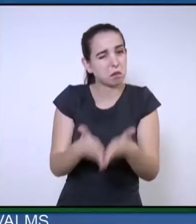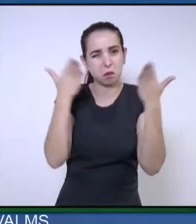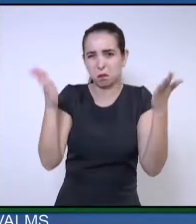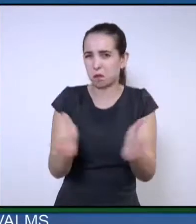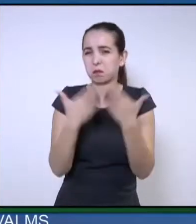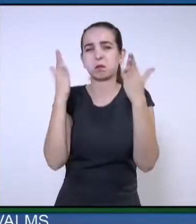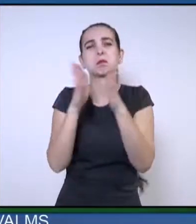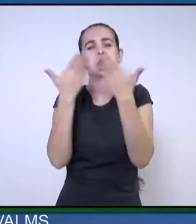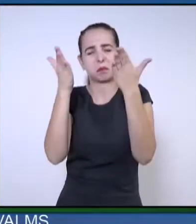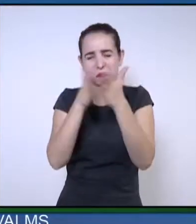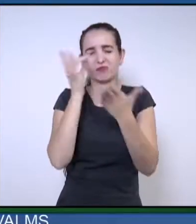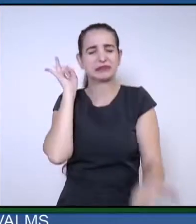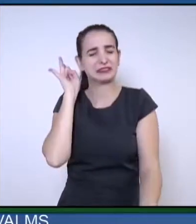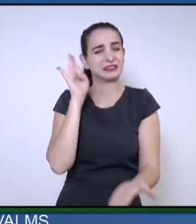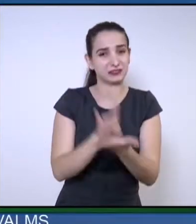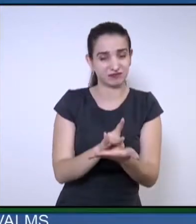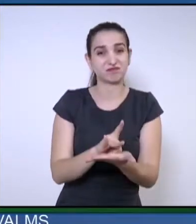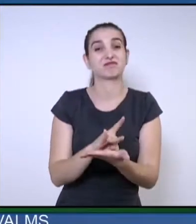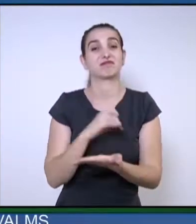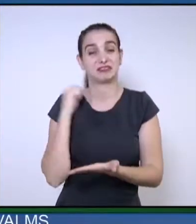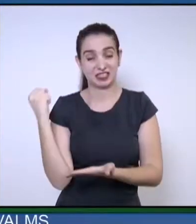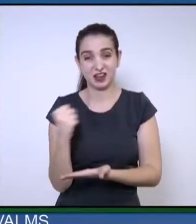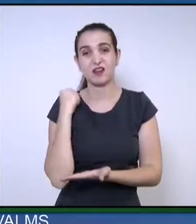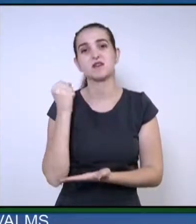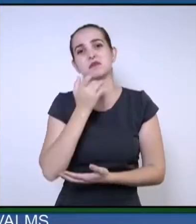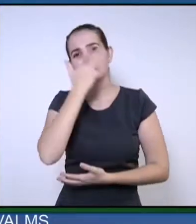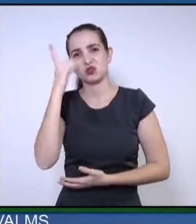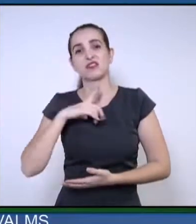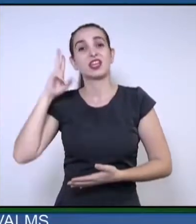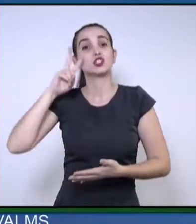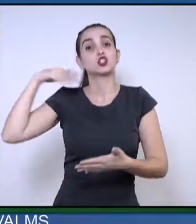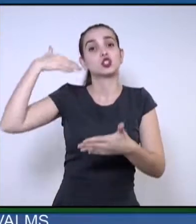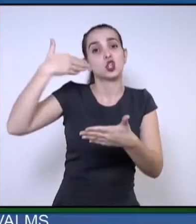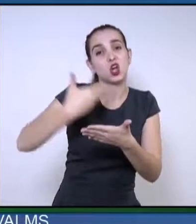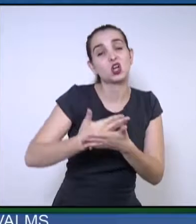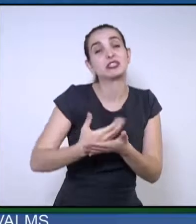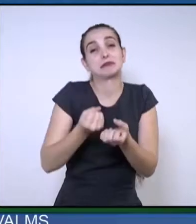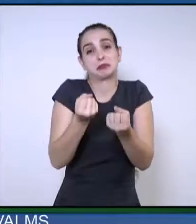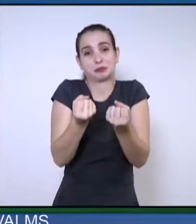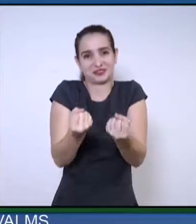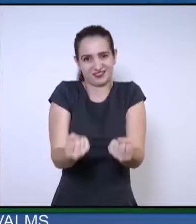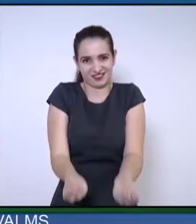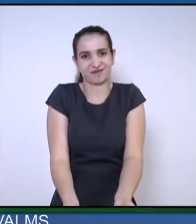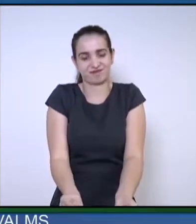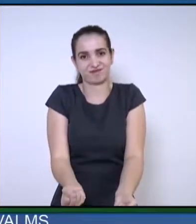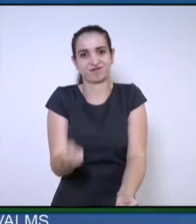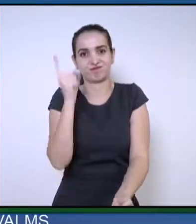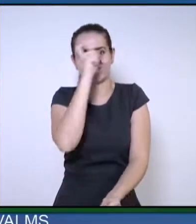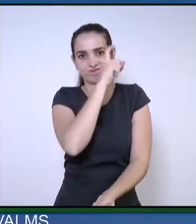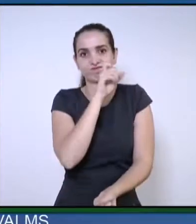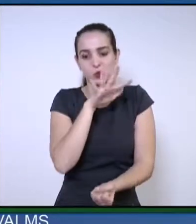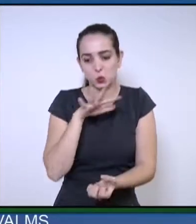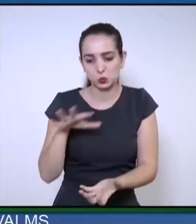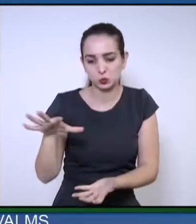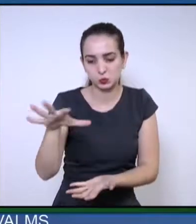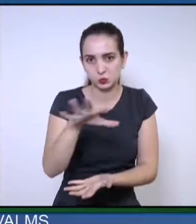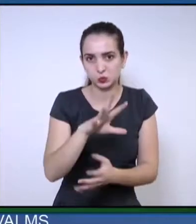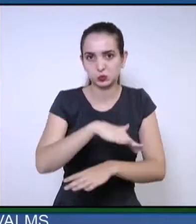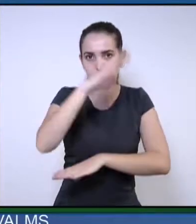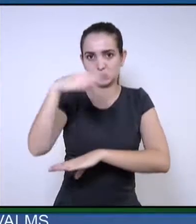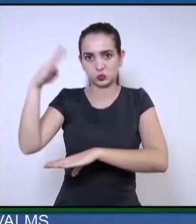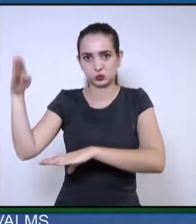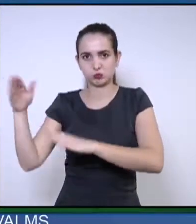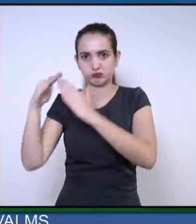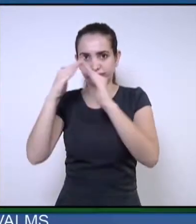pobreza, de muita miséria, de muita gente que vive com um histórico de dificuldades naquela região. E essa mulher lutou a